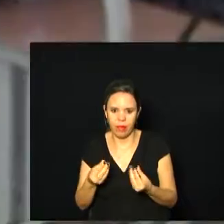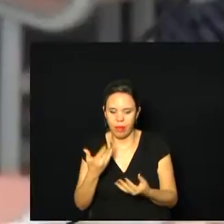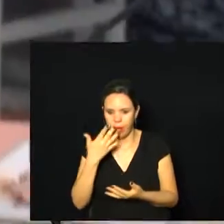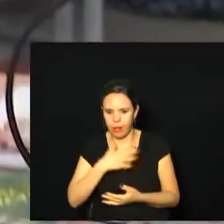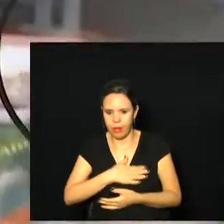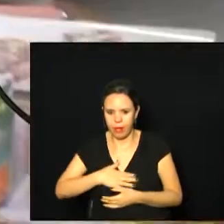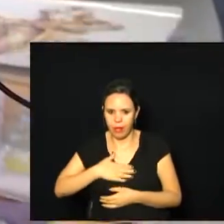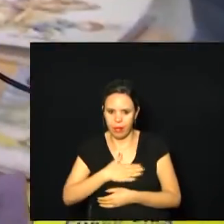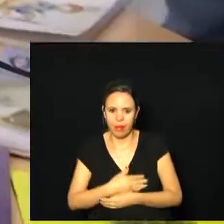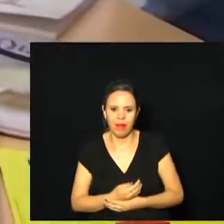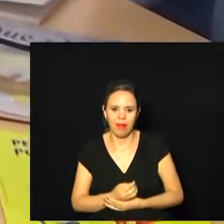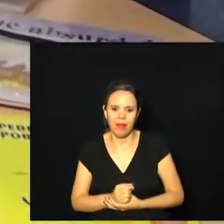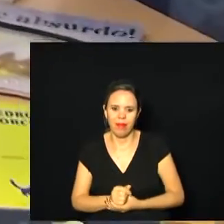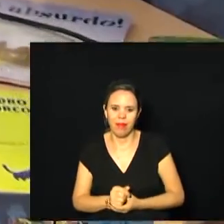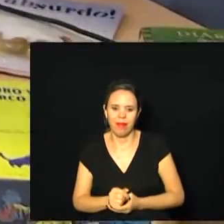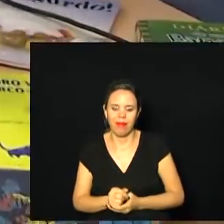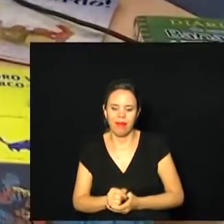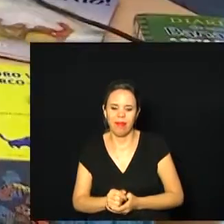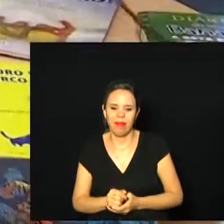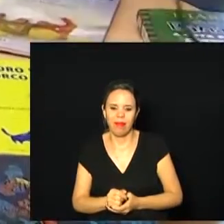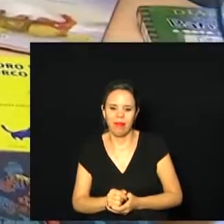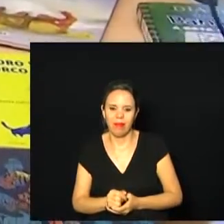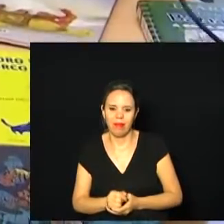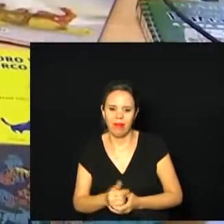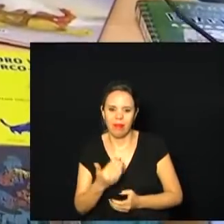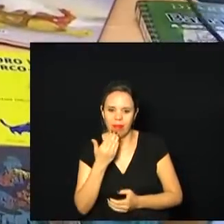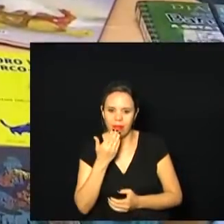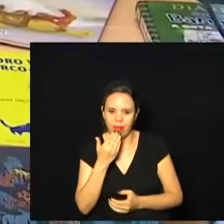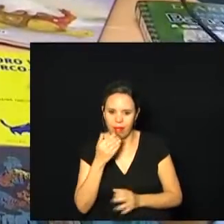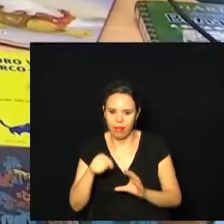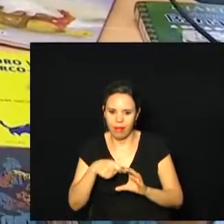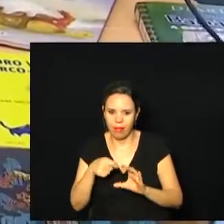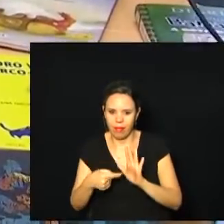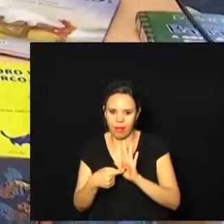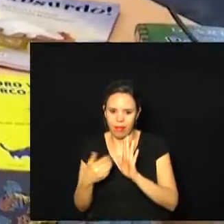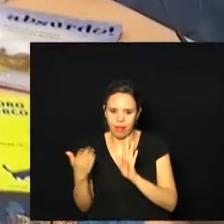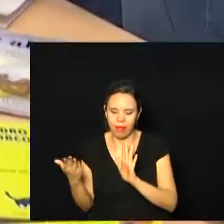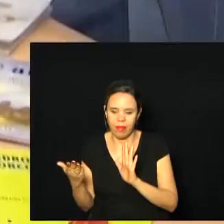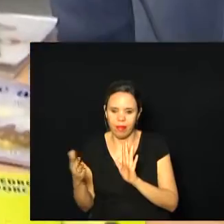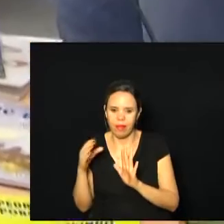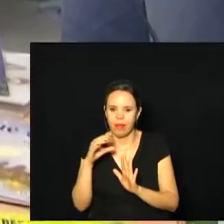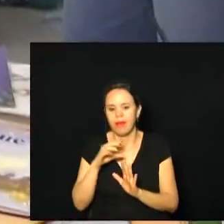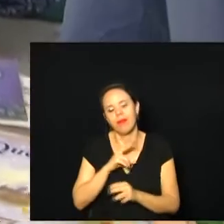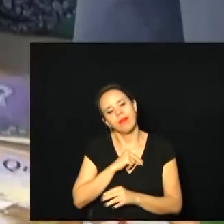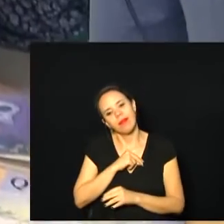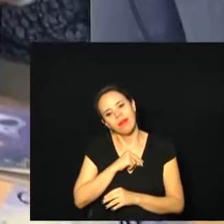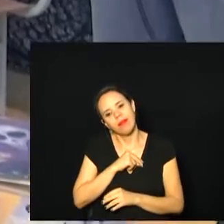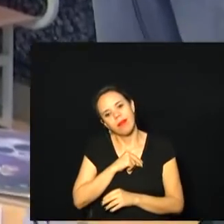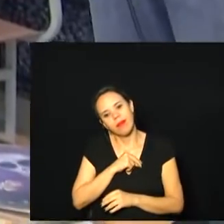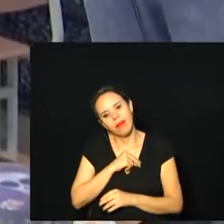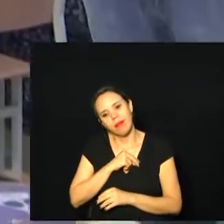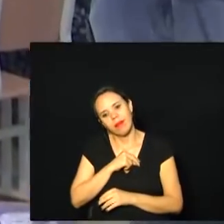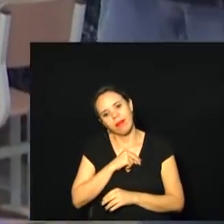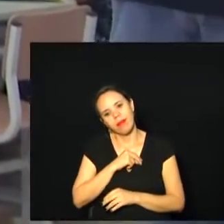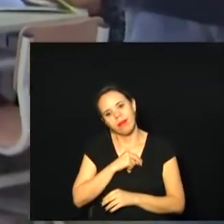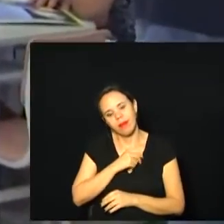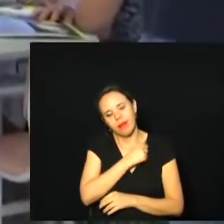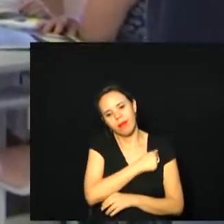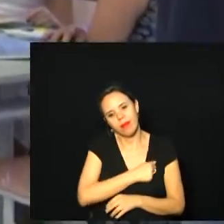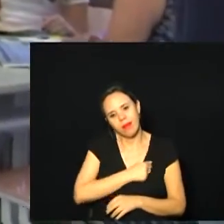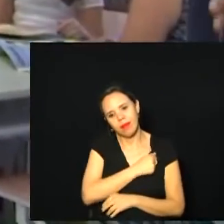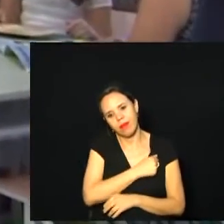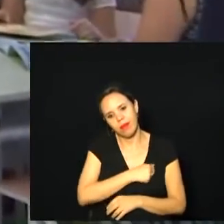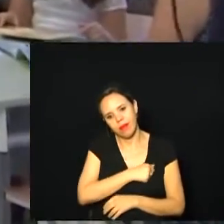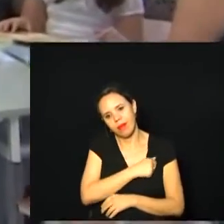crianças adoram. Eu tô vendo aqui, pedi pro Cris mostrar. Rapaz, isso aqui é uma nostalgia para mim, olha